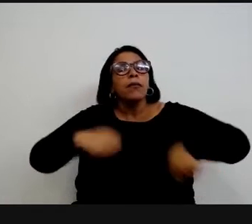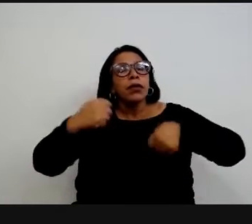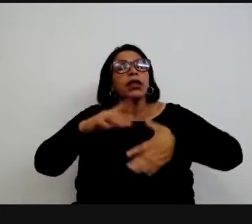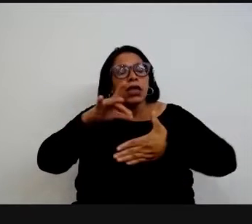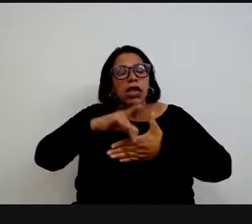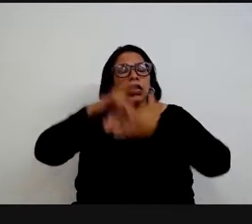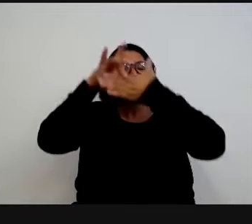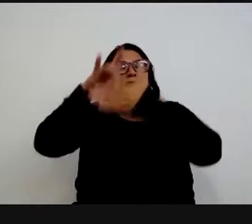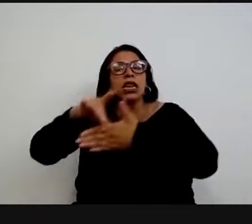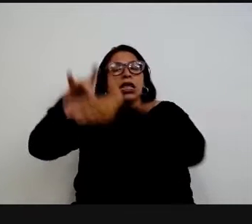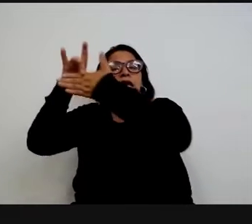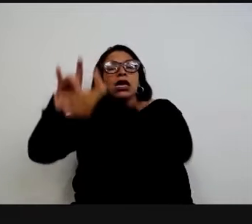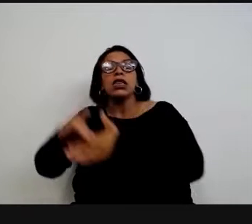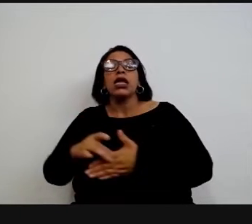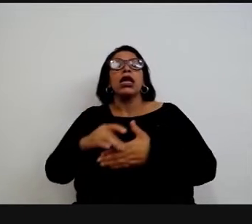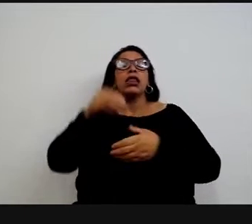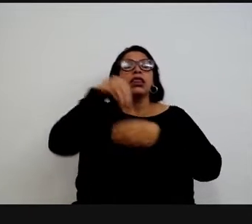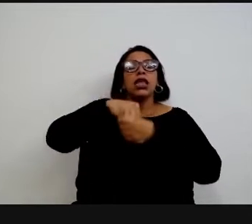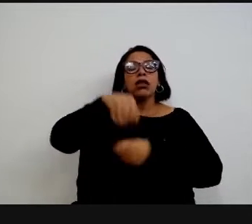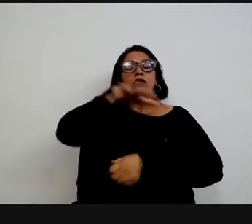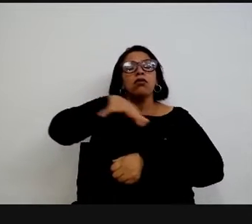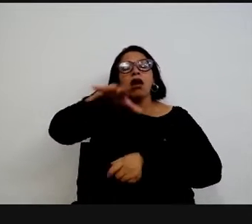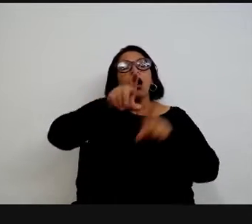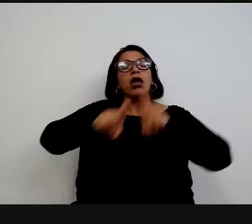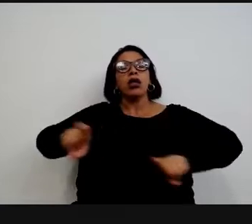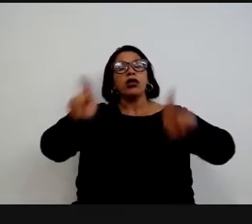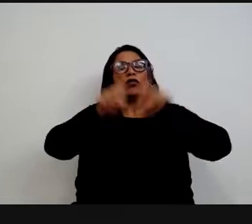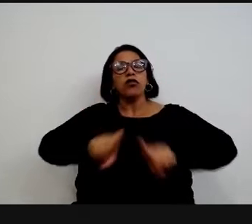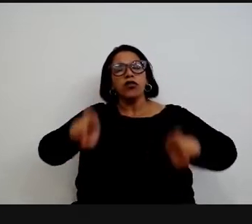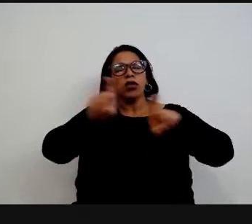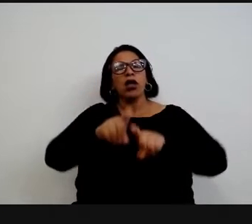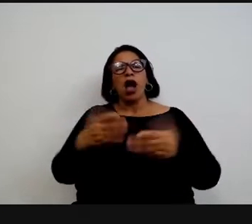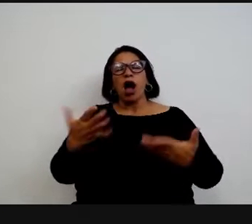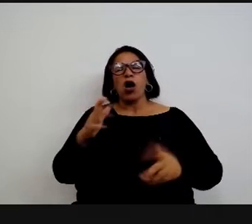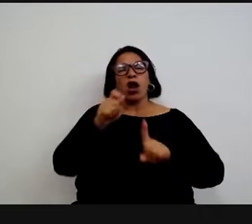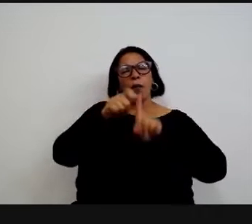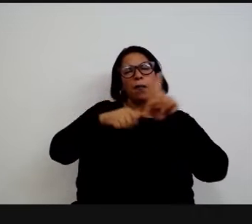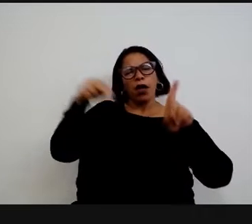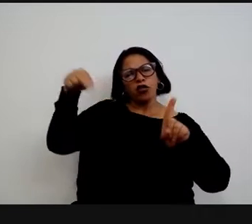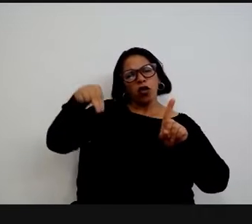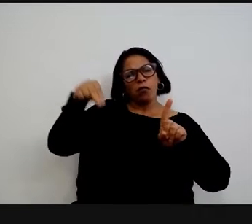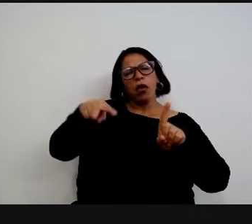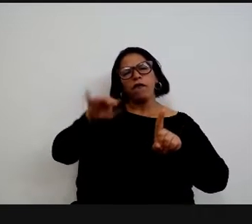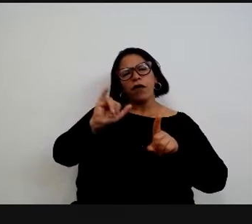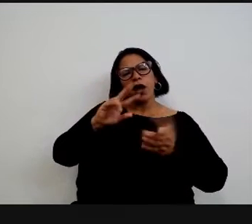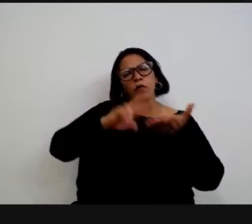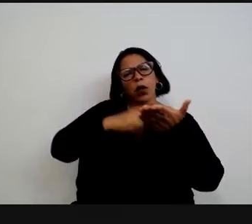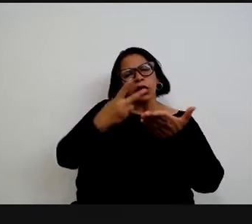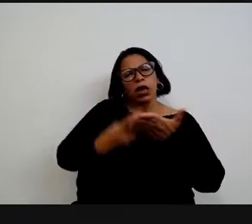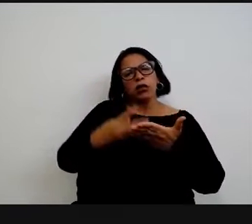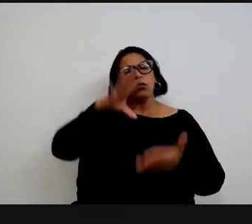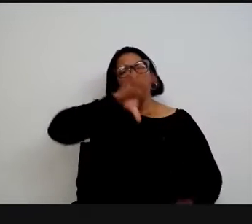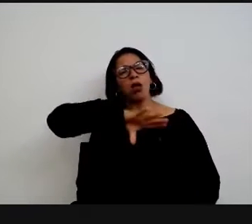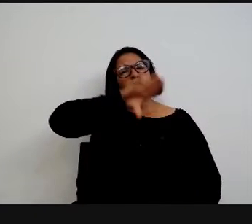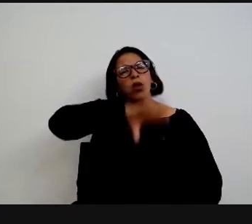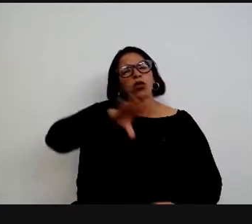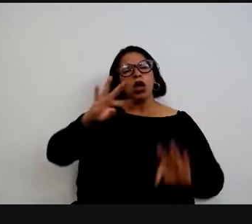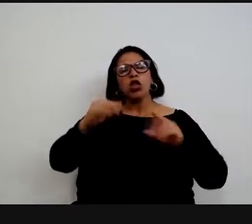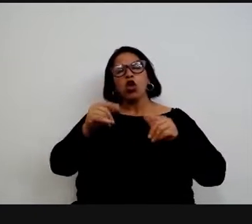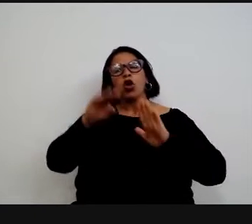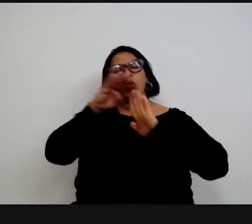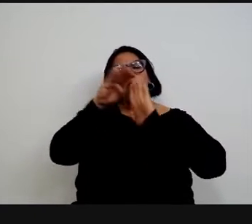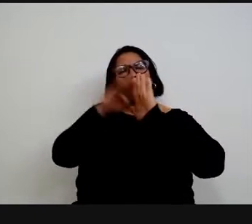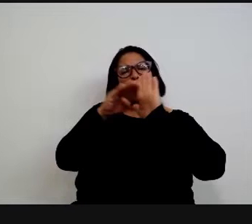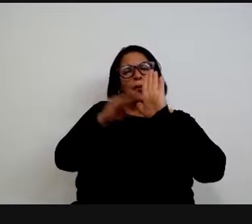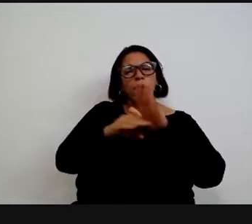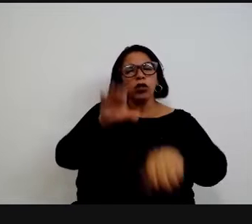para liderar e inovar na era digital. A gente, inclusive, vai agora, em novembro, lançar uma tradução em português de todo o plano